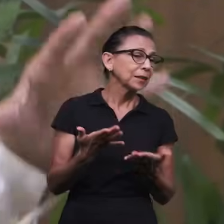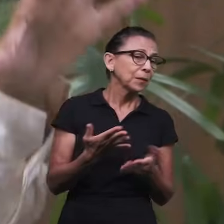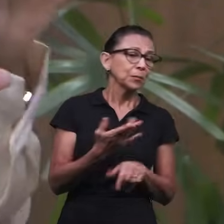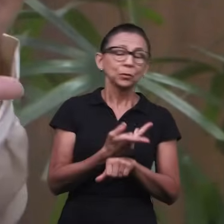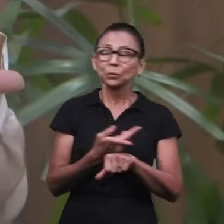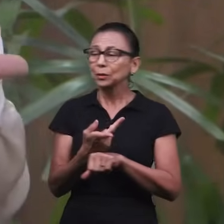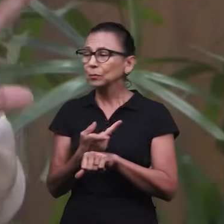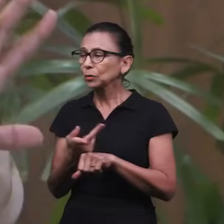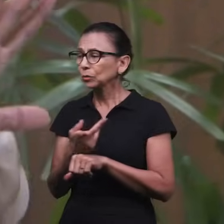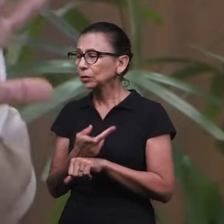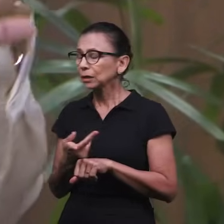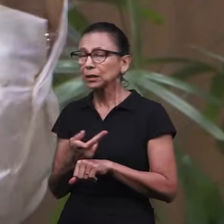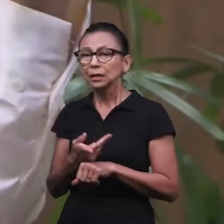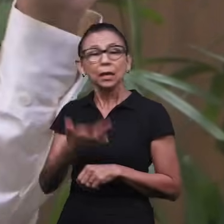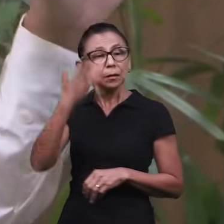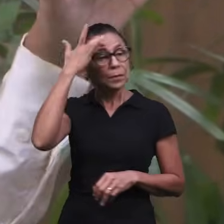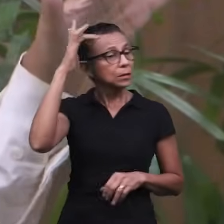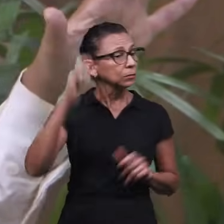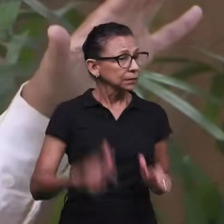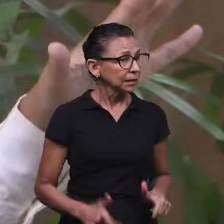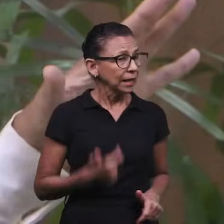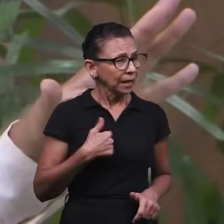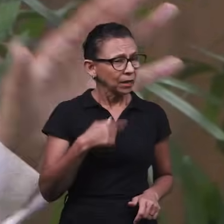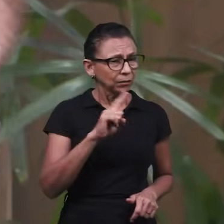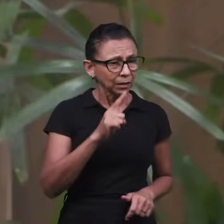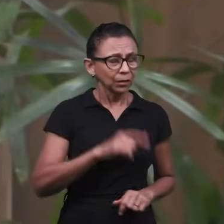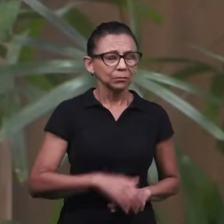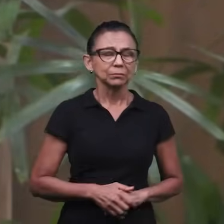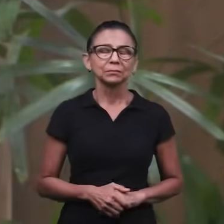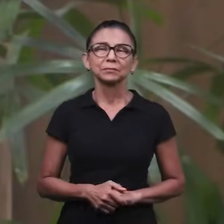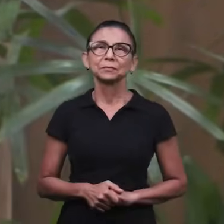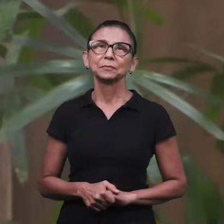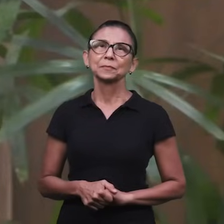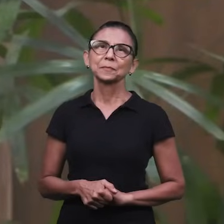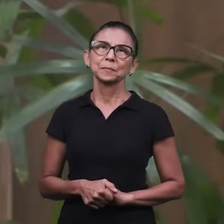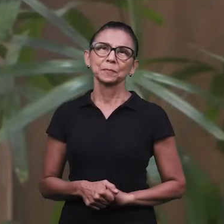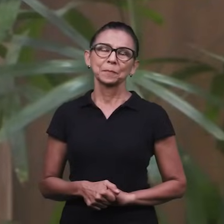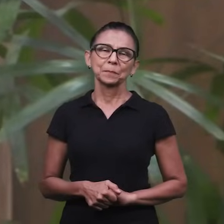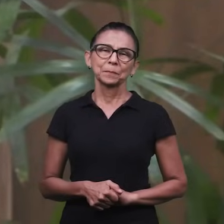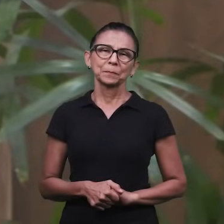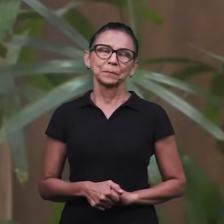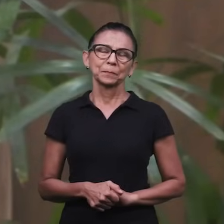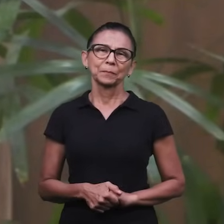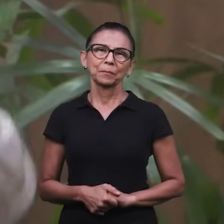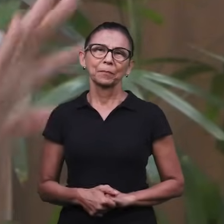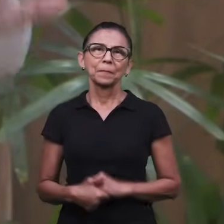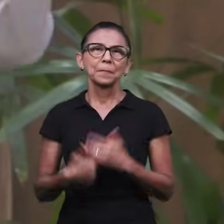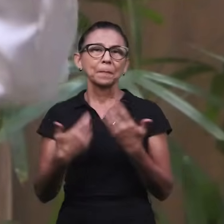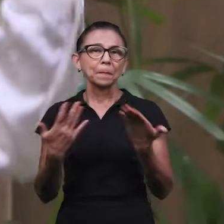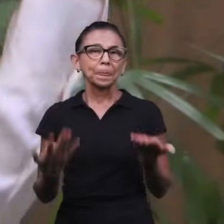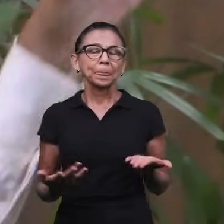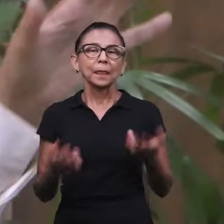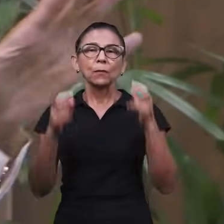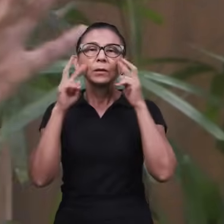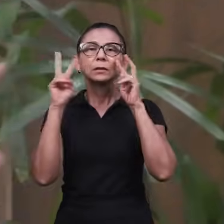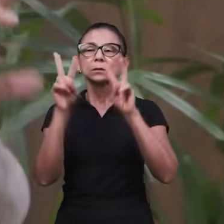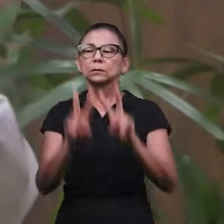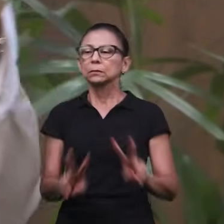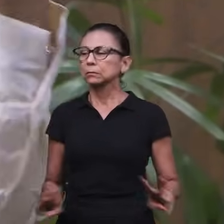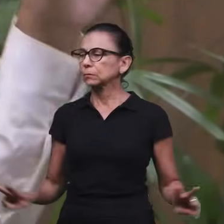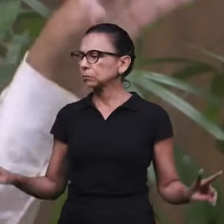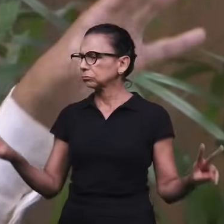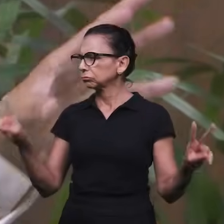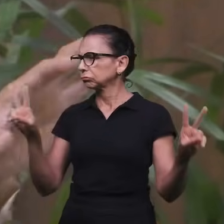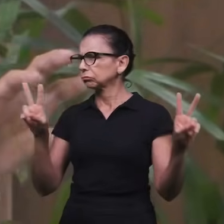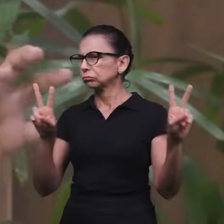atenção. Então, a disposição dos elementos visualmente não é comum. Ele está vendo assim,